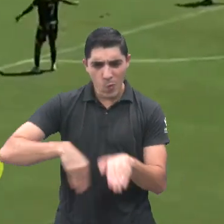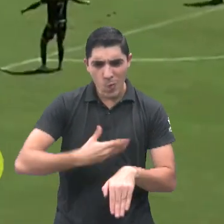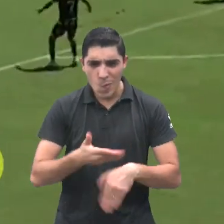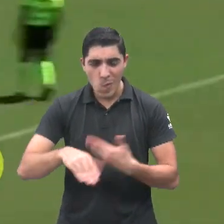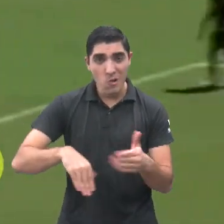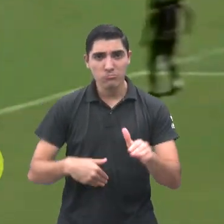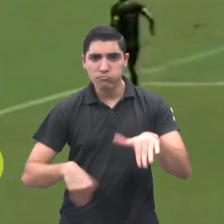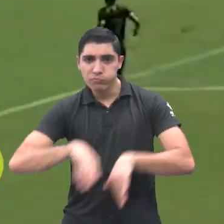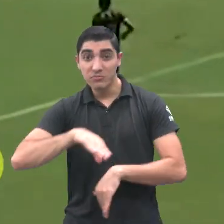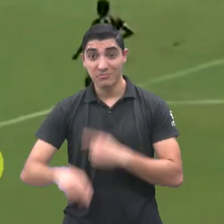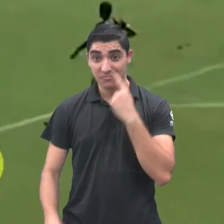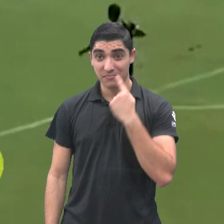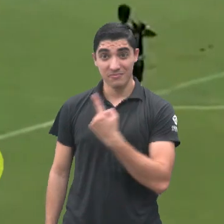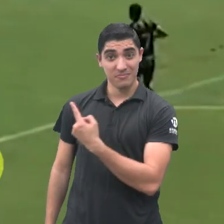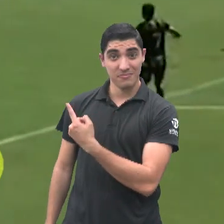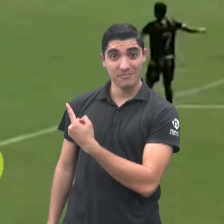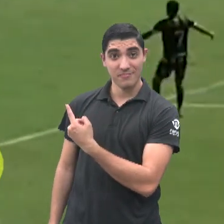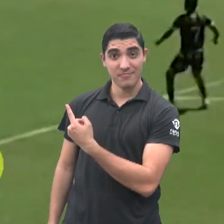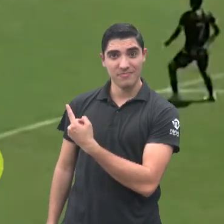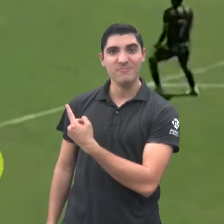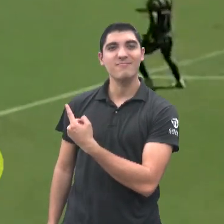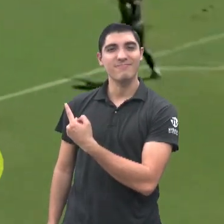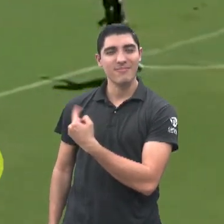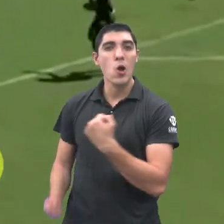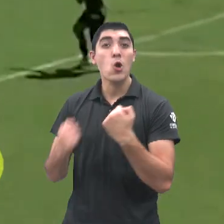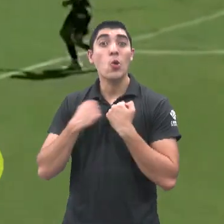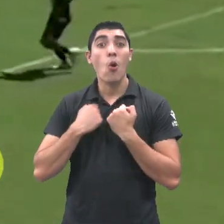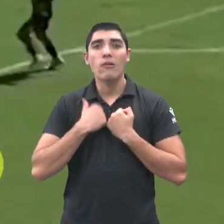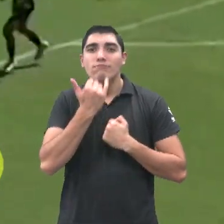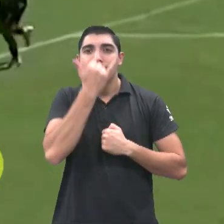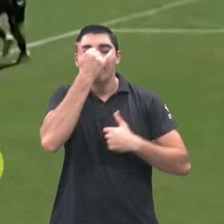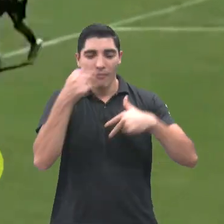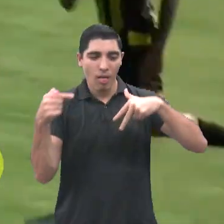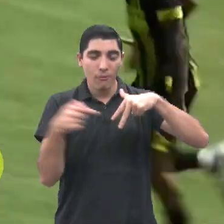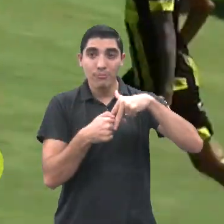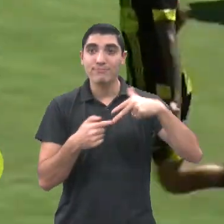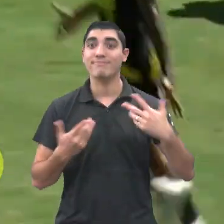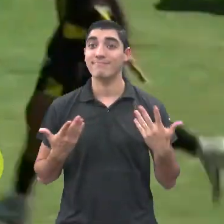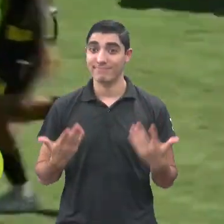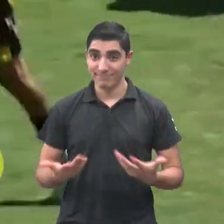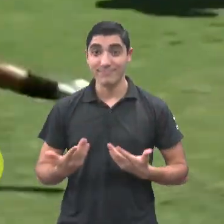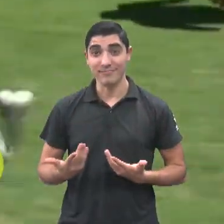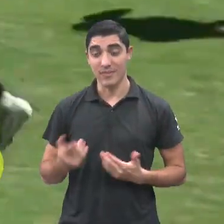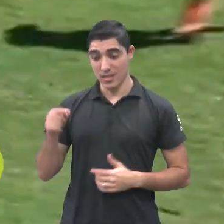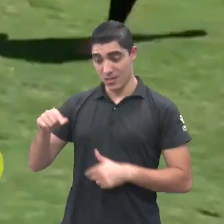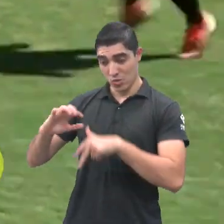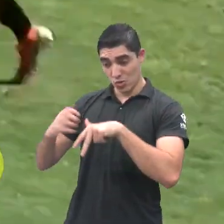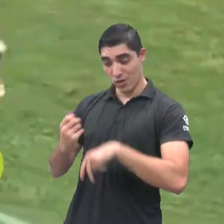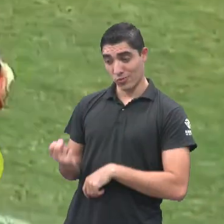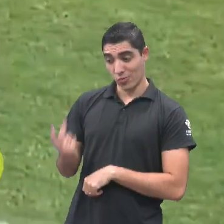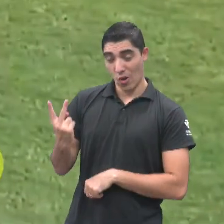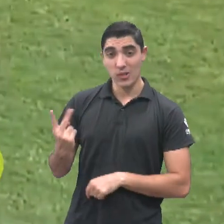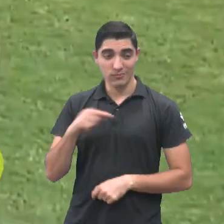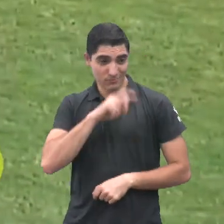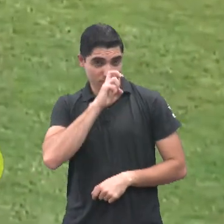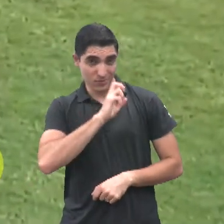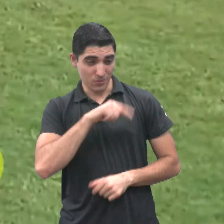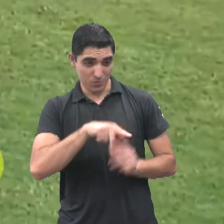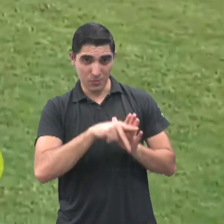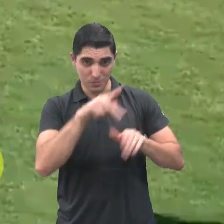rede. Repare, a bola passou entre as pernas do goleirão Vinícius Oliveira. Joseense 2, Penapolense